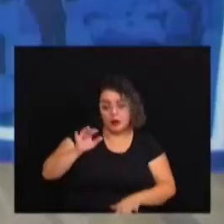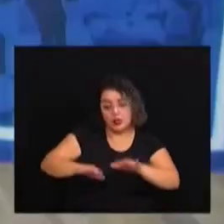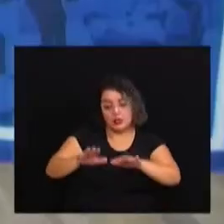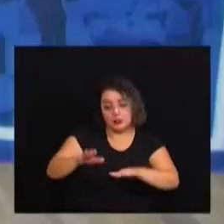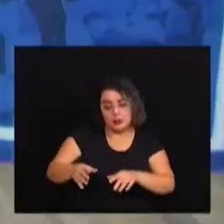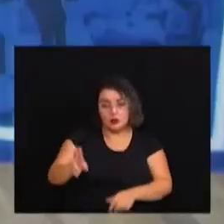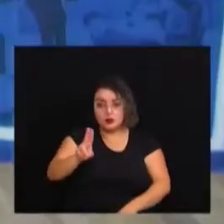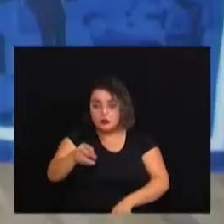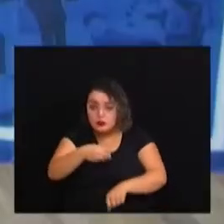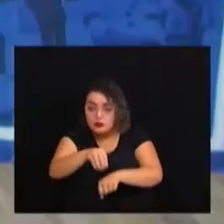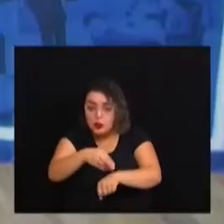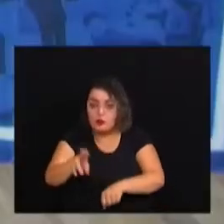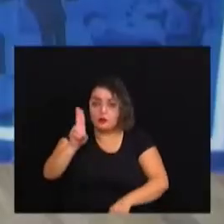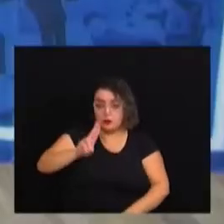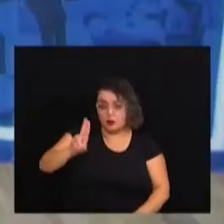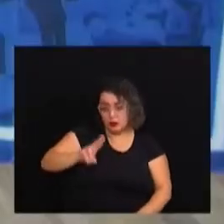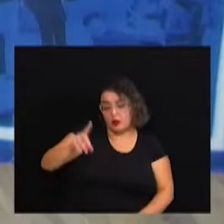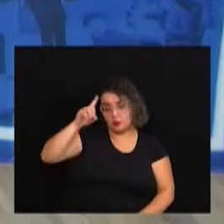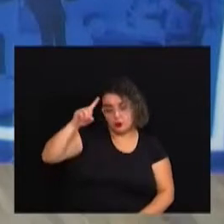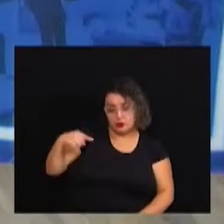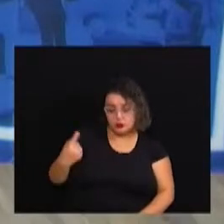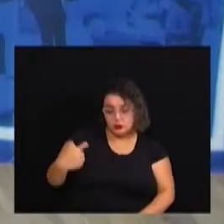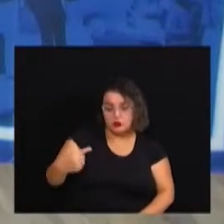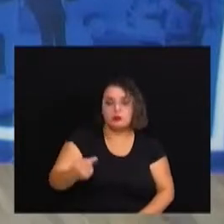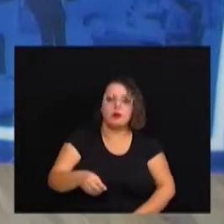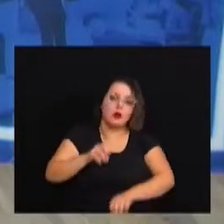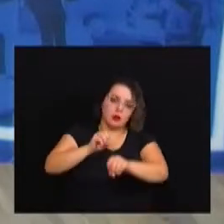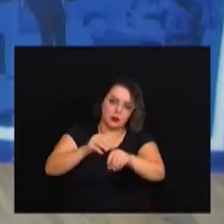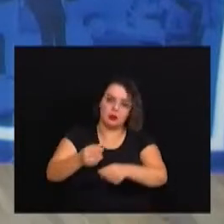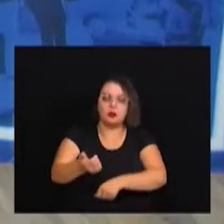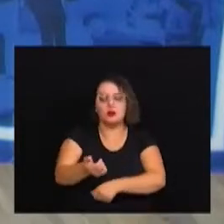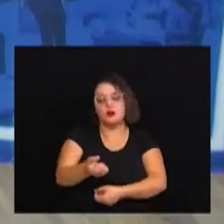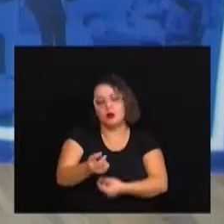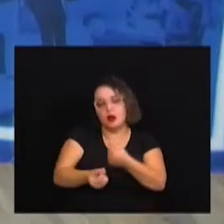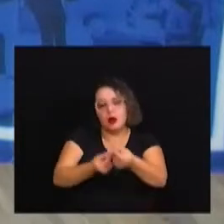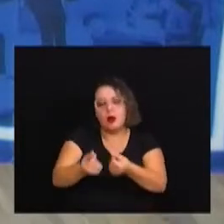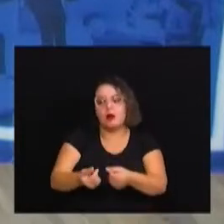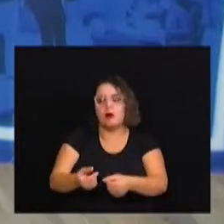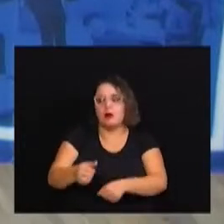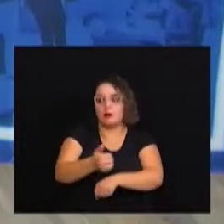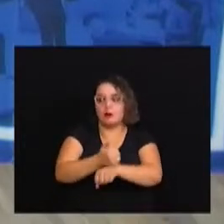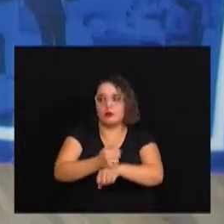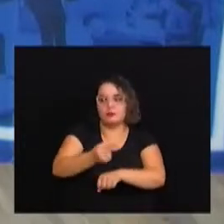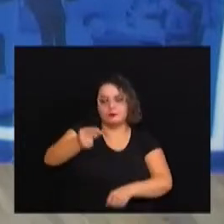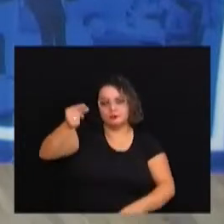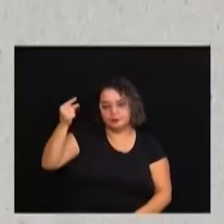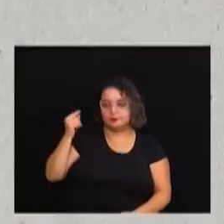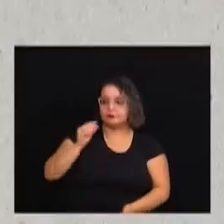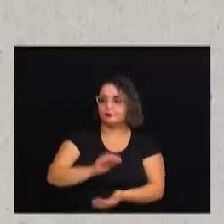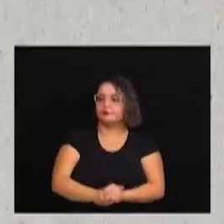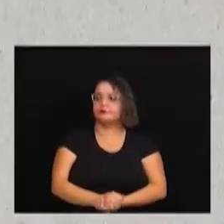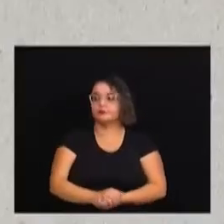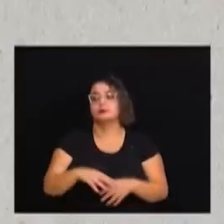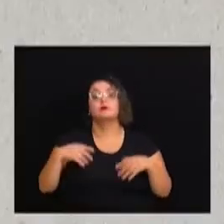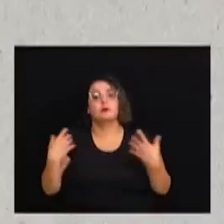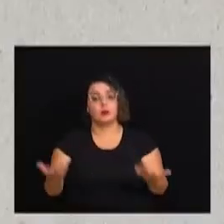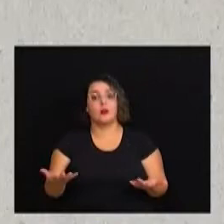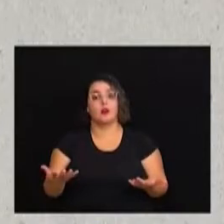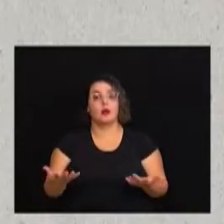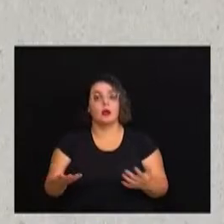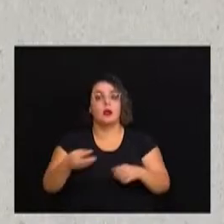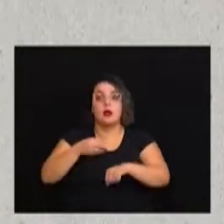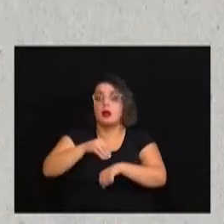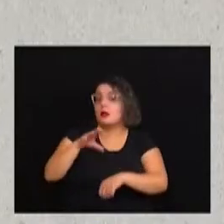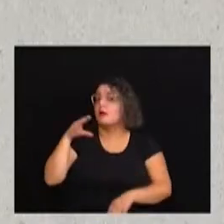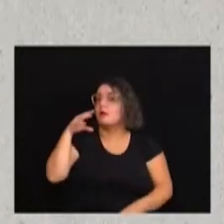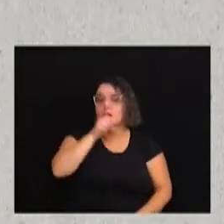sabe, alguma dica aí no dia a dia que possa ajudar, já que você é uma educadora financeira, profissional da área, aí há bastante tempo. Olha, eu acho que a dica